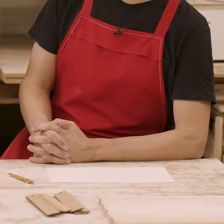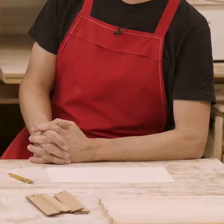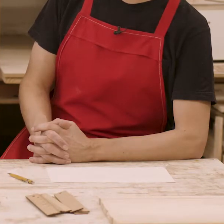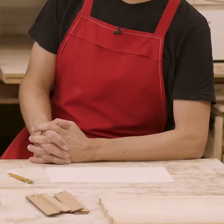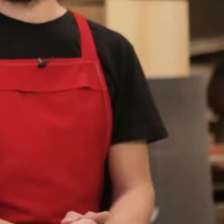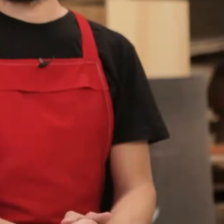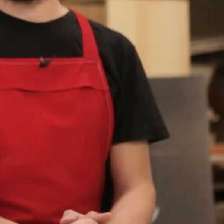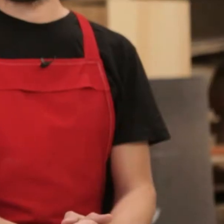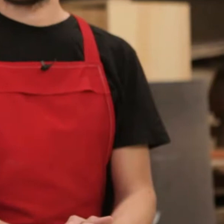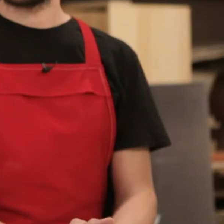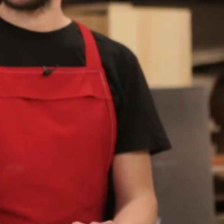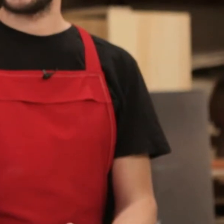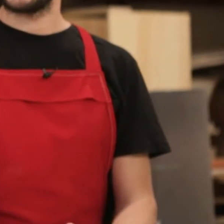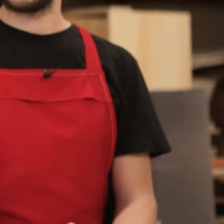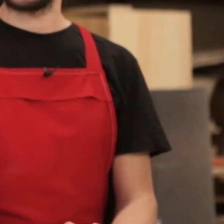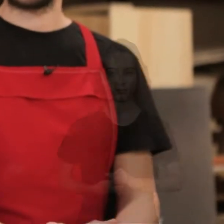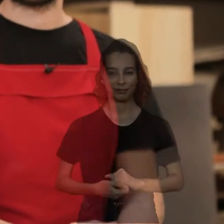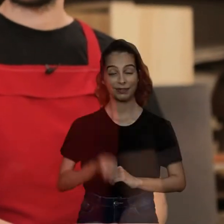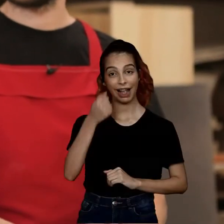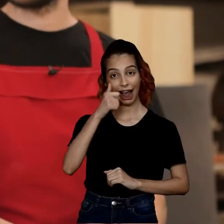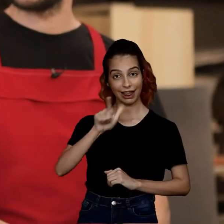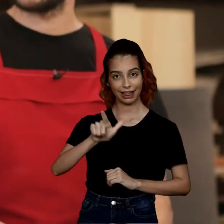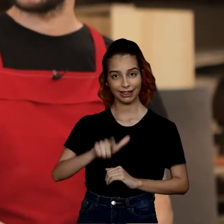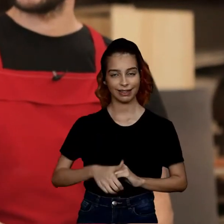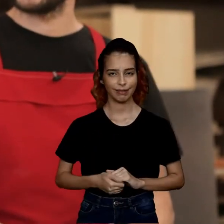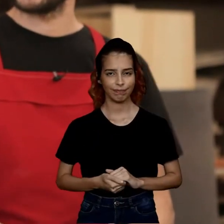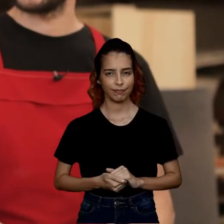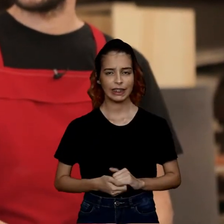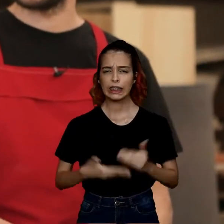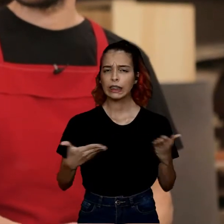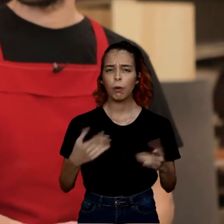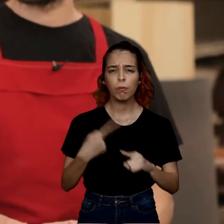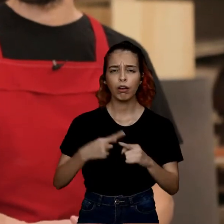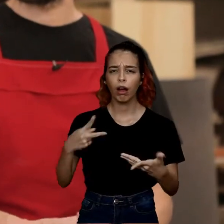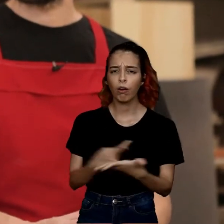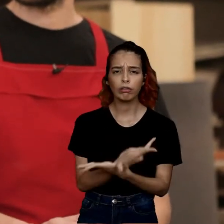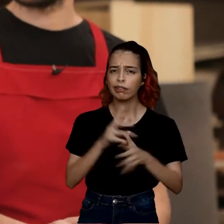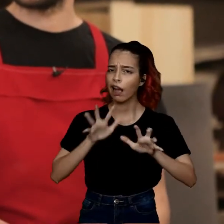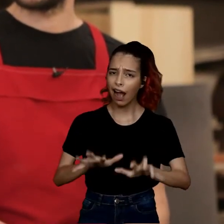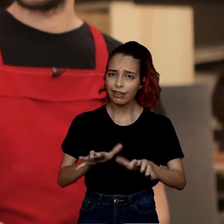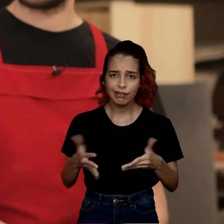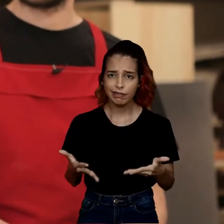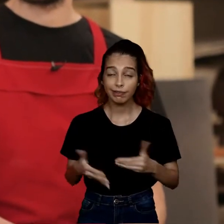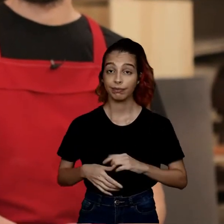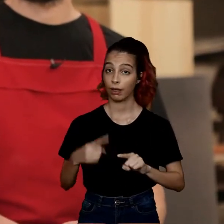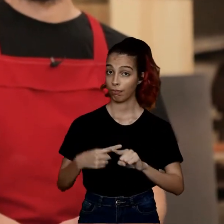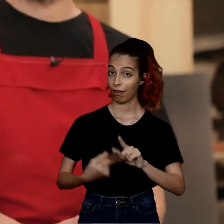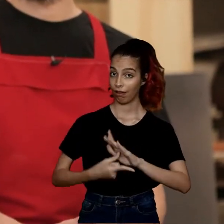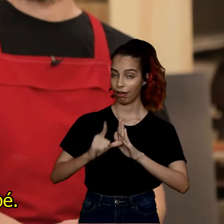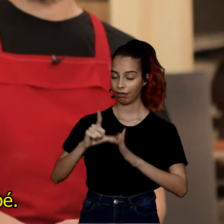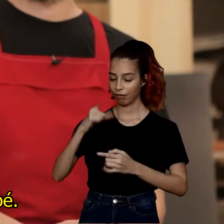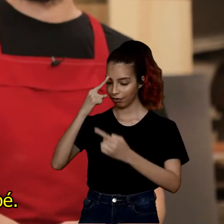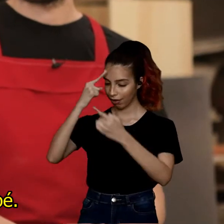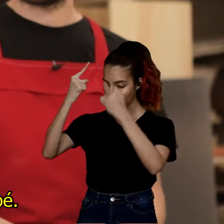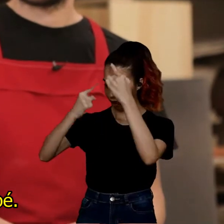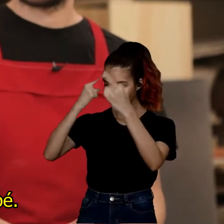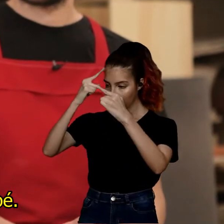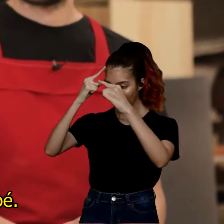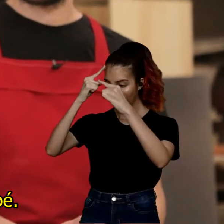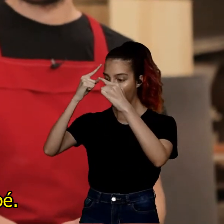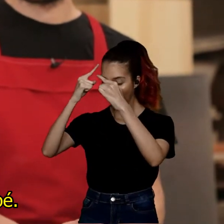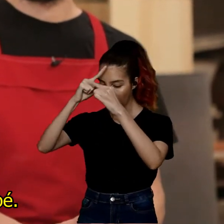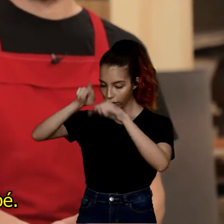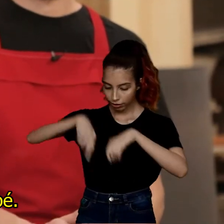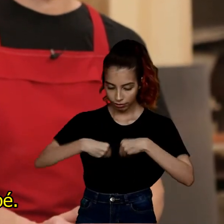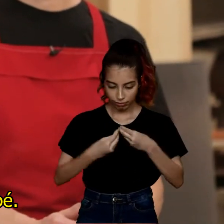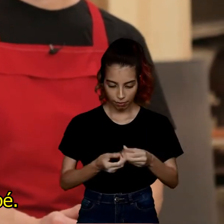criação prática. Por quê? Porque sempre que a gente projeta, a gente vai partir de uma ideia, mas depois a gente